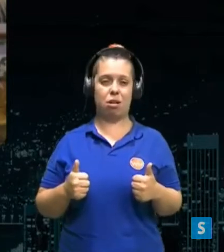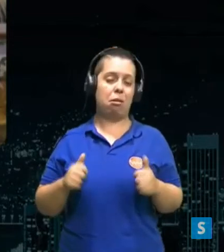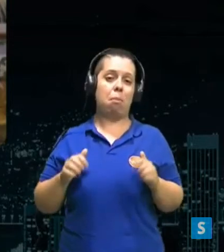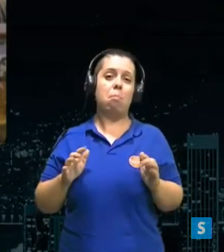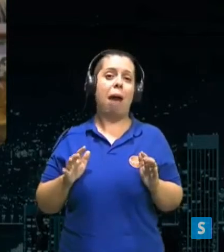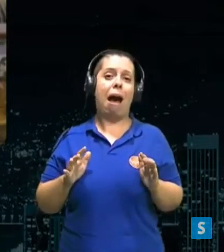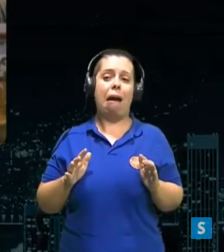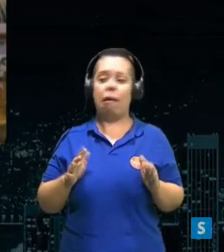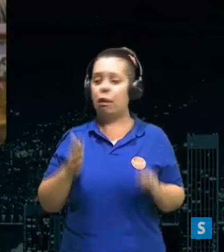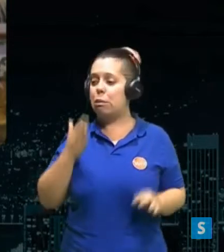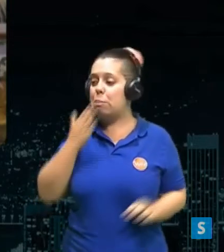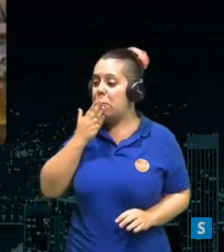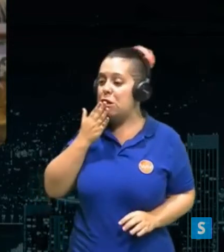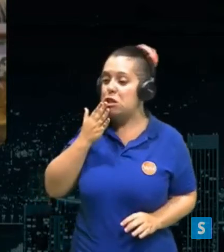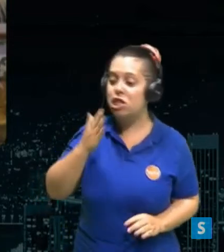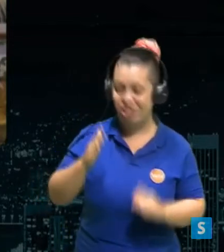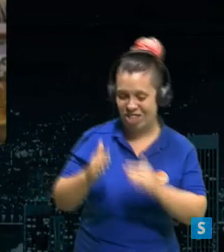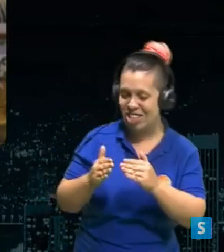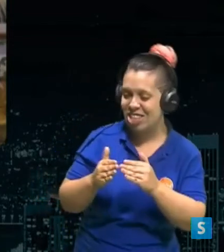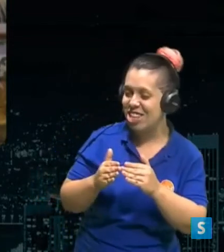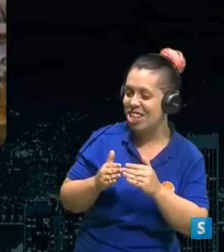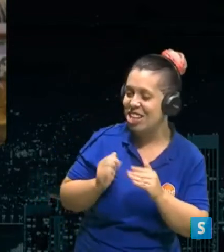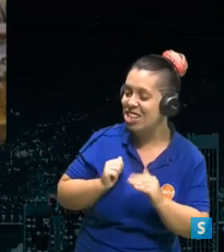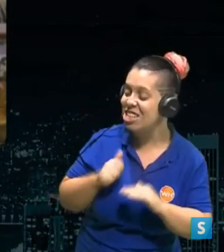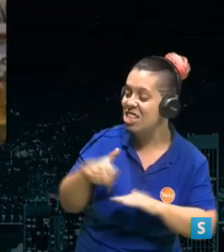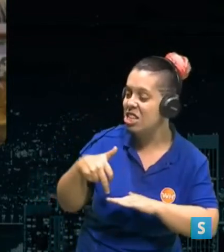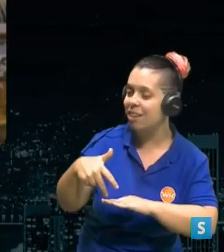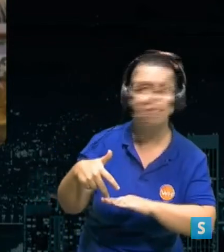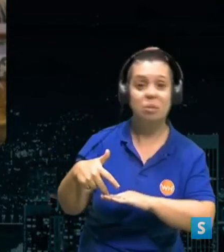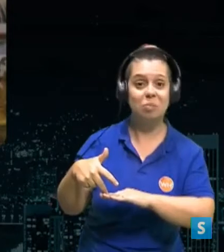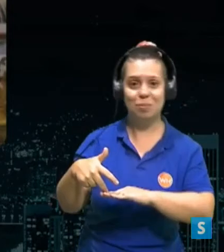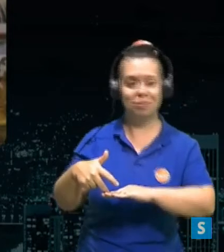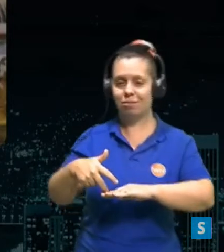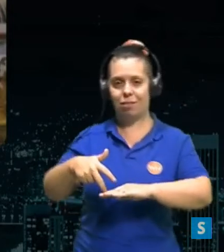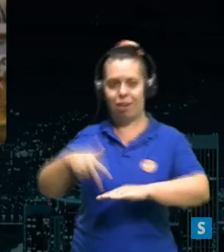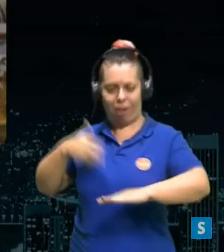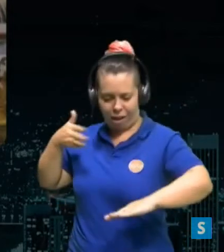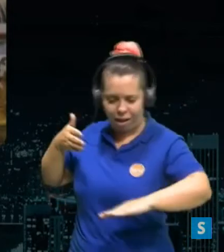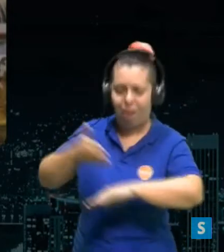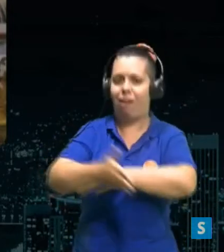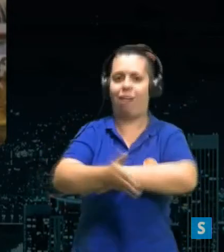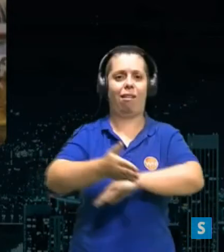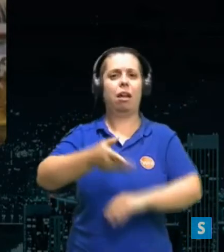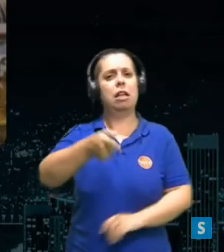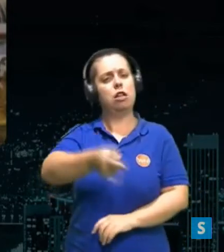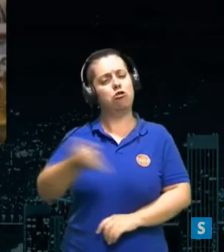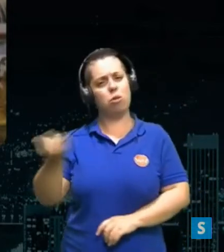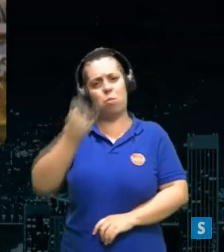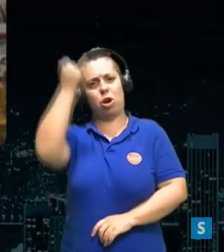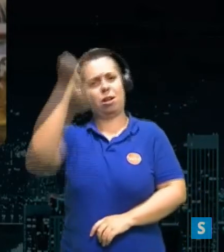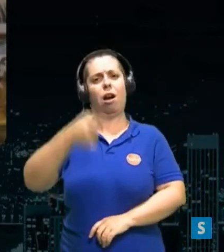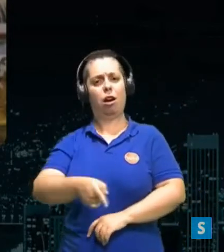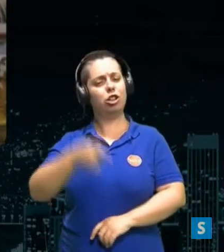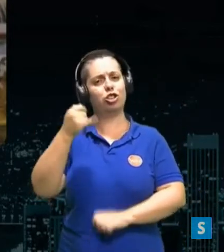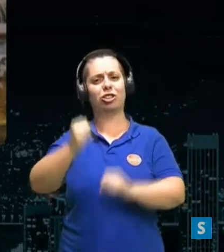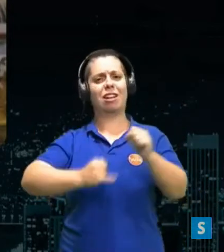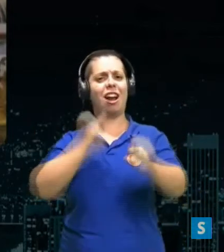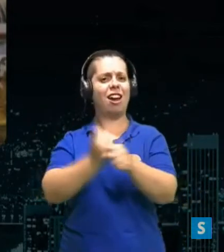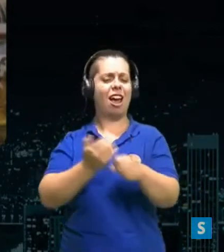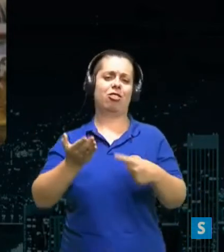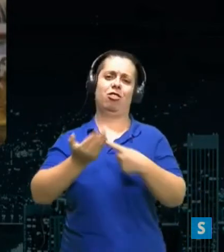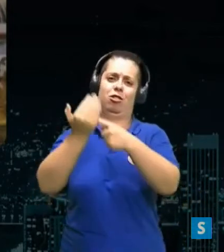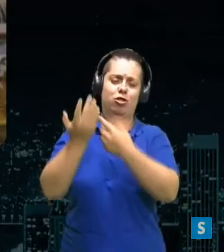permissão para os poderes que existem hoje isso é muito importante é uma oportunidade não só de